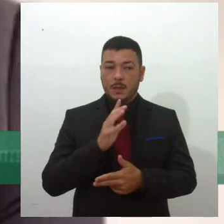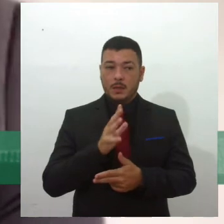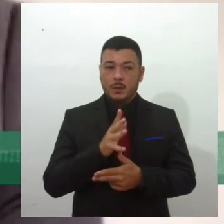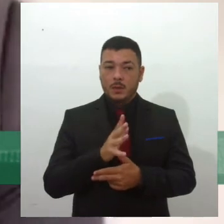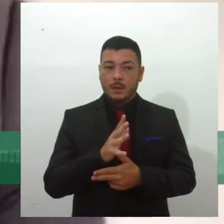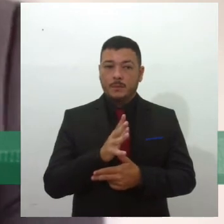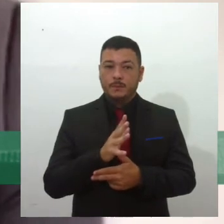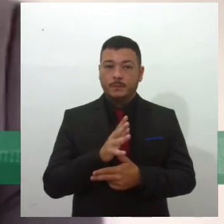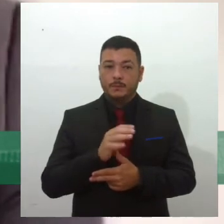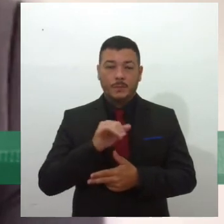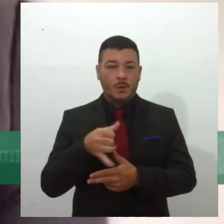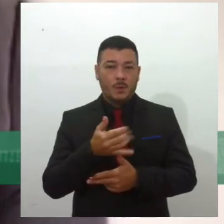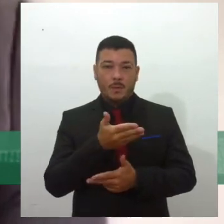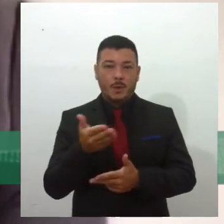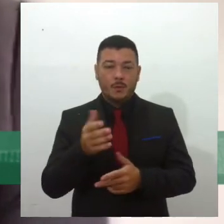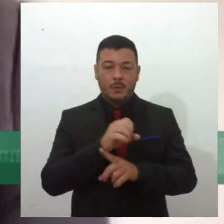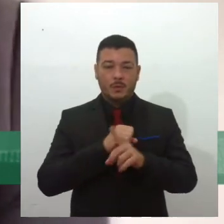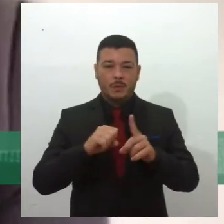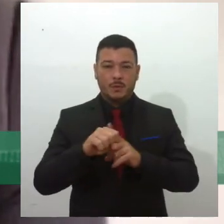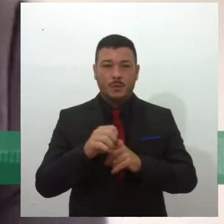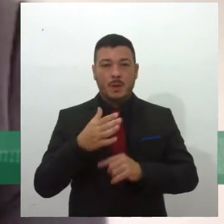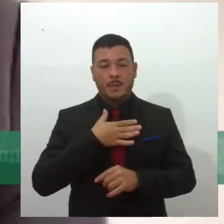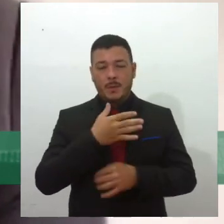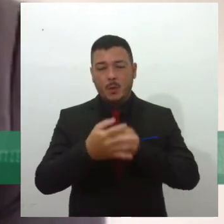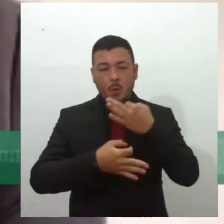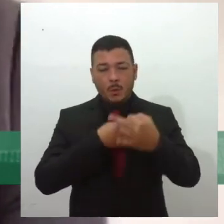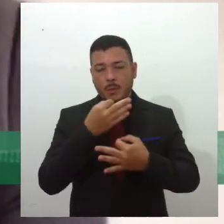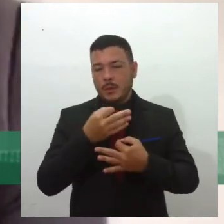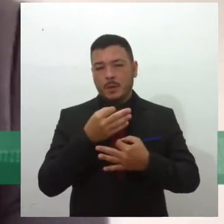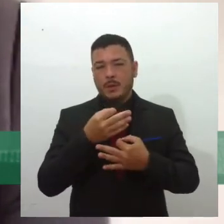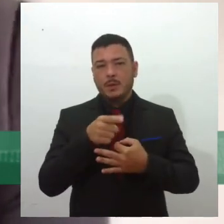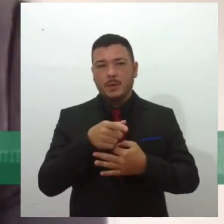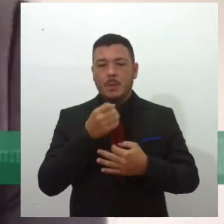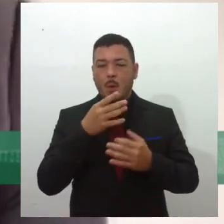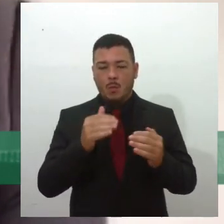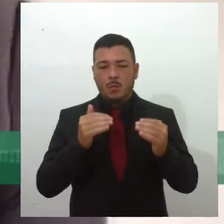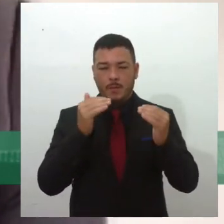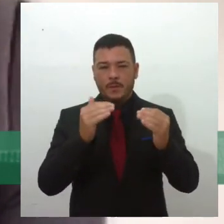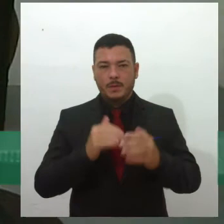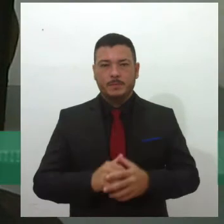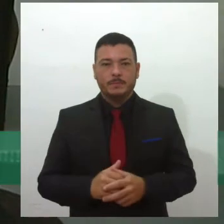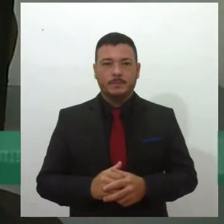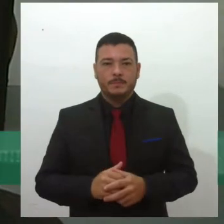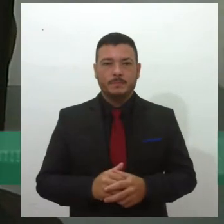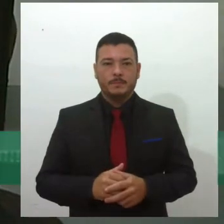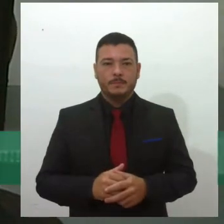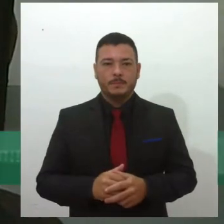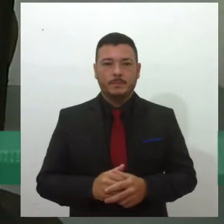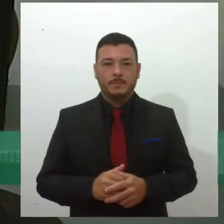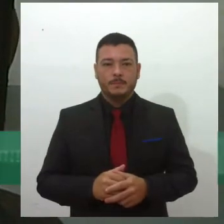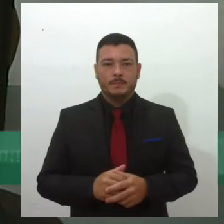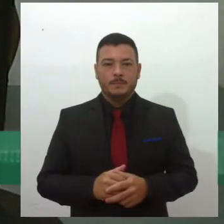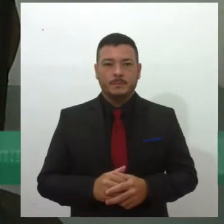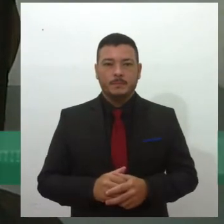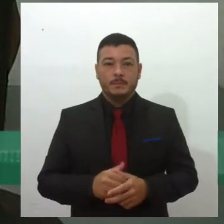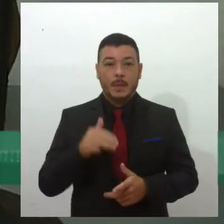é um ganho para a sociedade. A meu ver, isso realmente é um avanço. Marcos, a mesma avaliação?